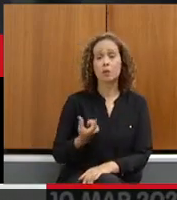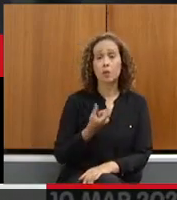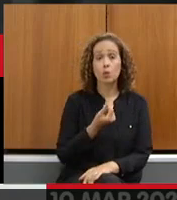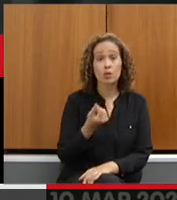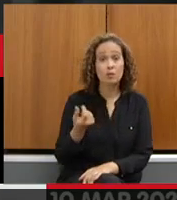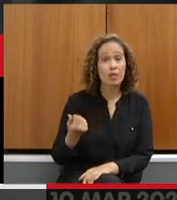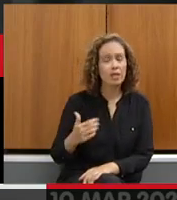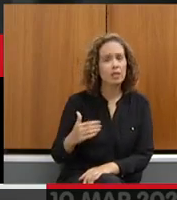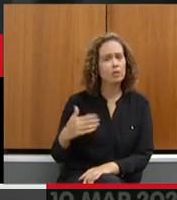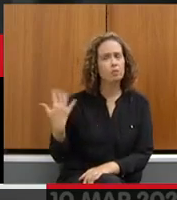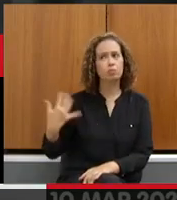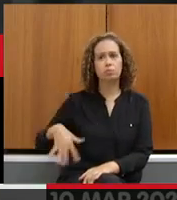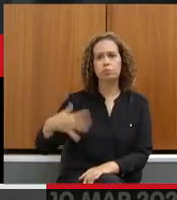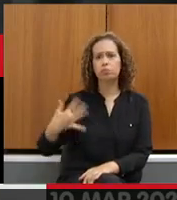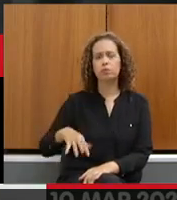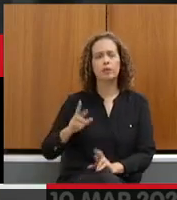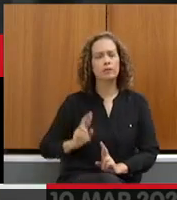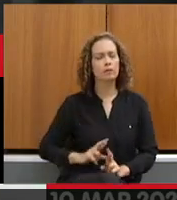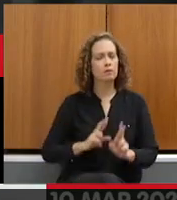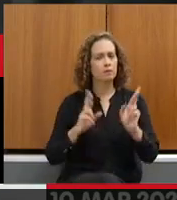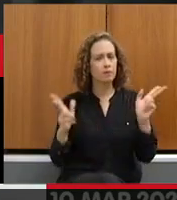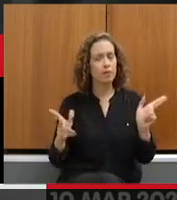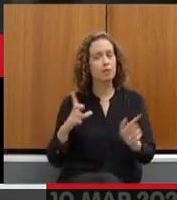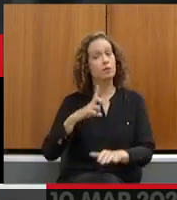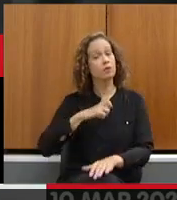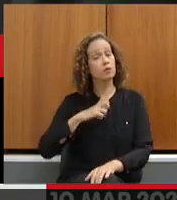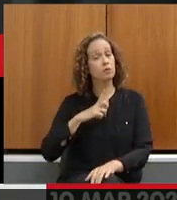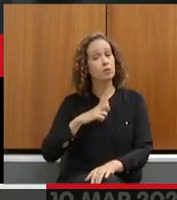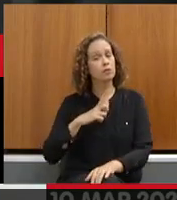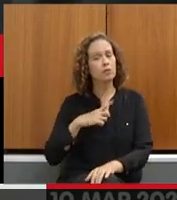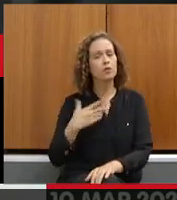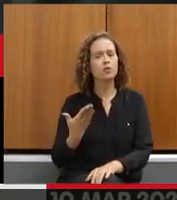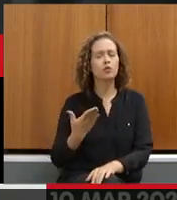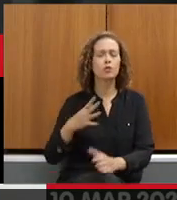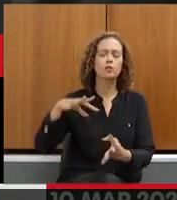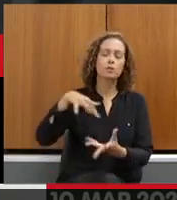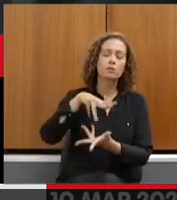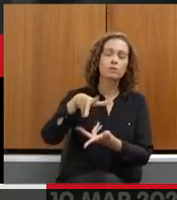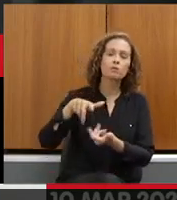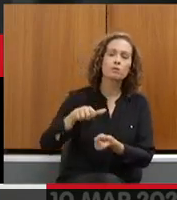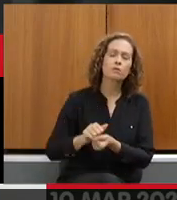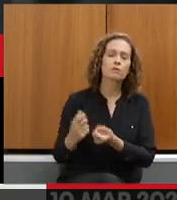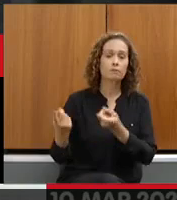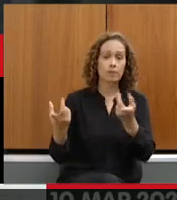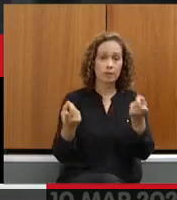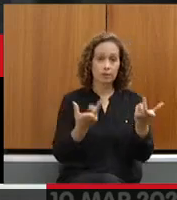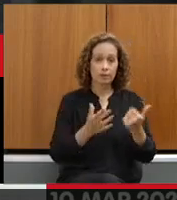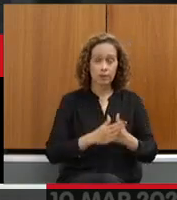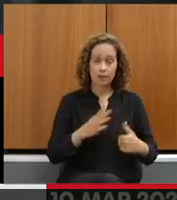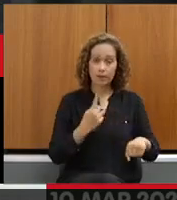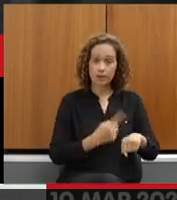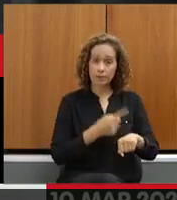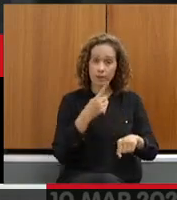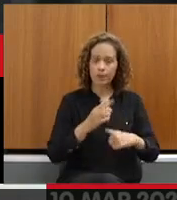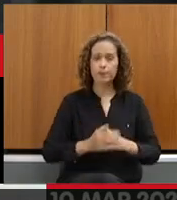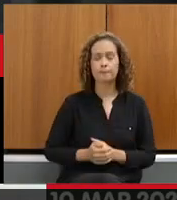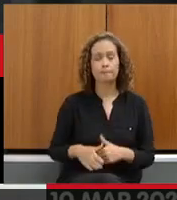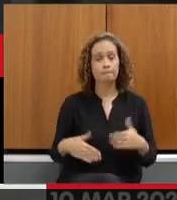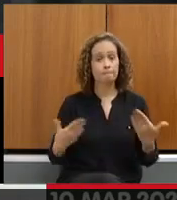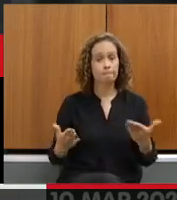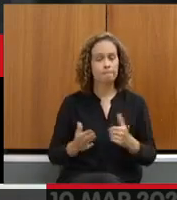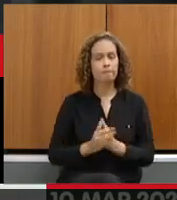eram preços bem diferente que se praticava é no mercado internacional naquele momento em relação